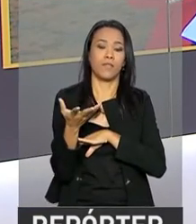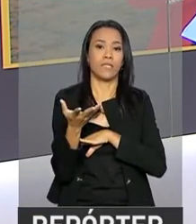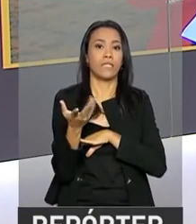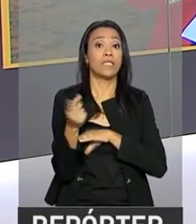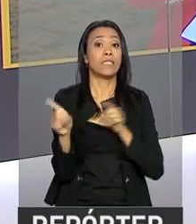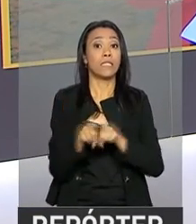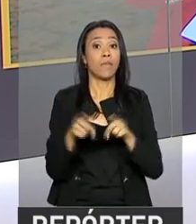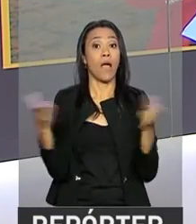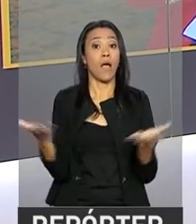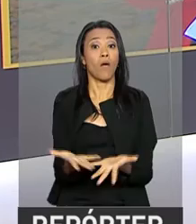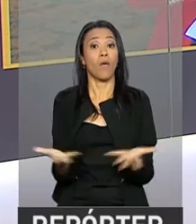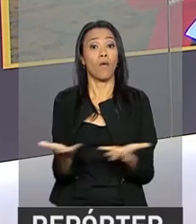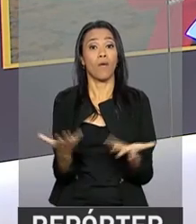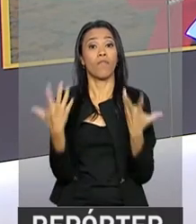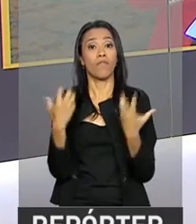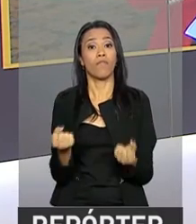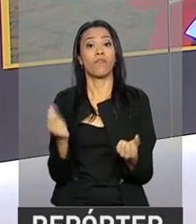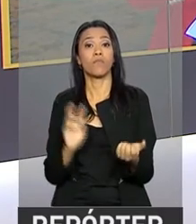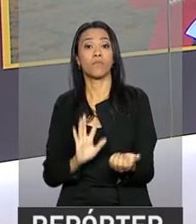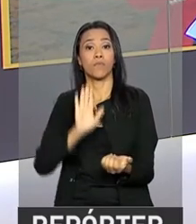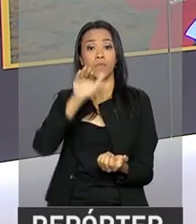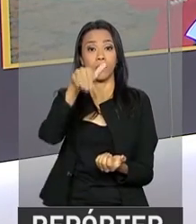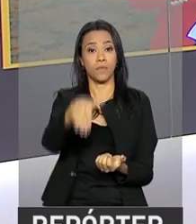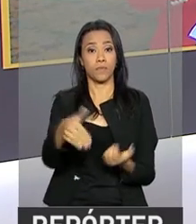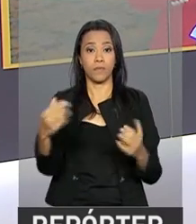do Palácio Planalto a gente vai agora à Esplanada dos